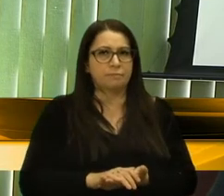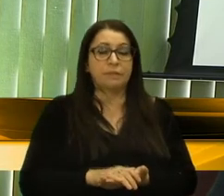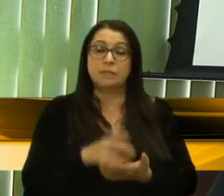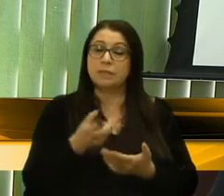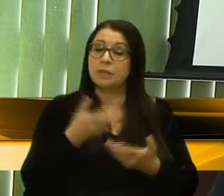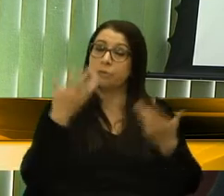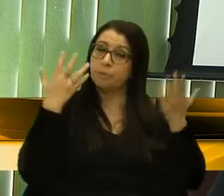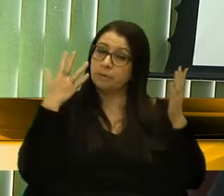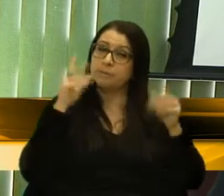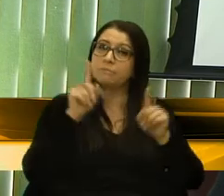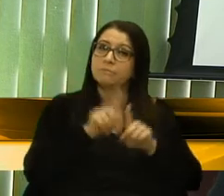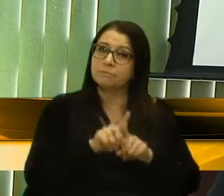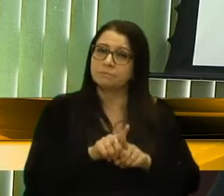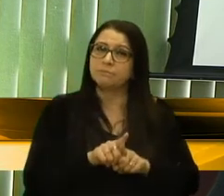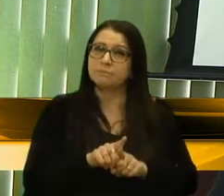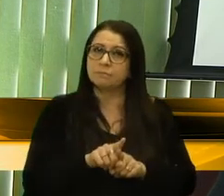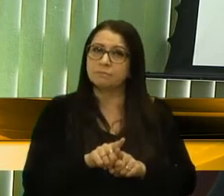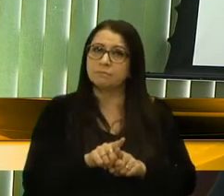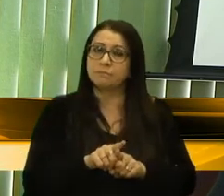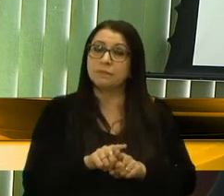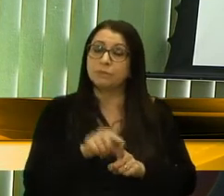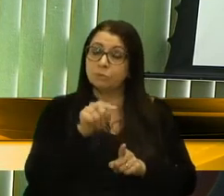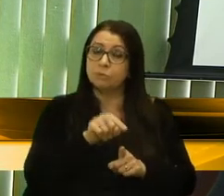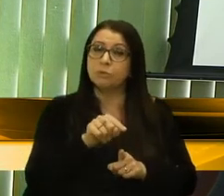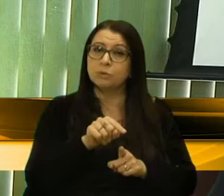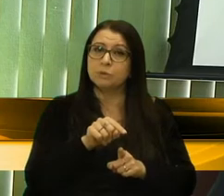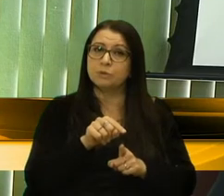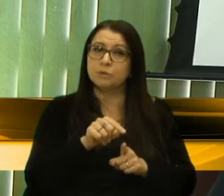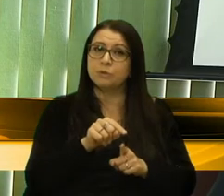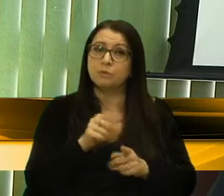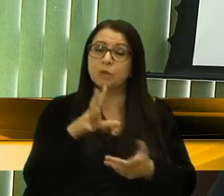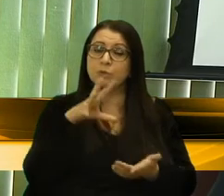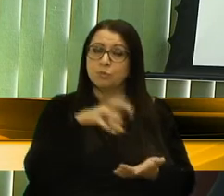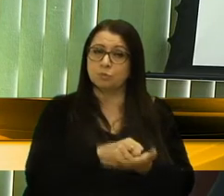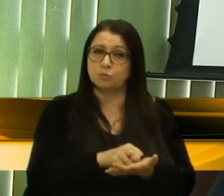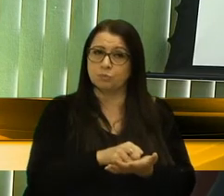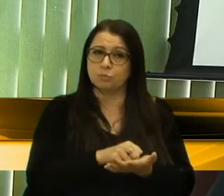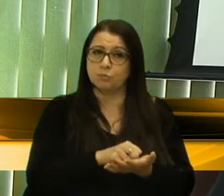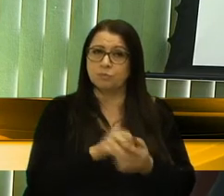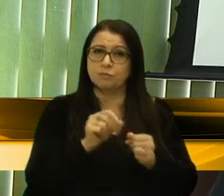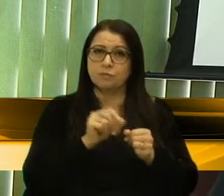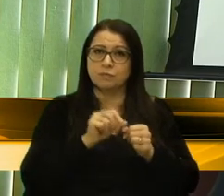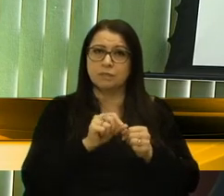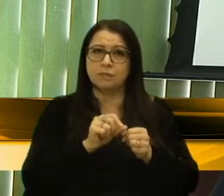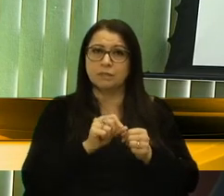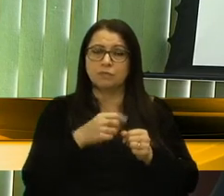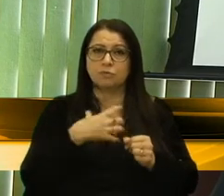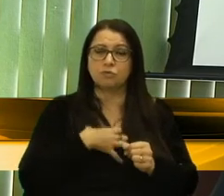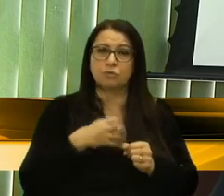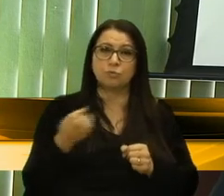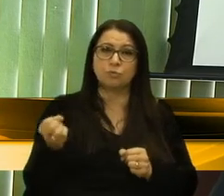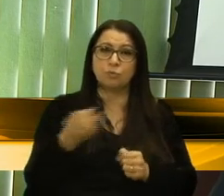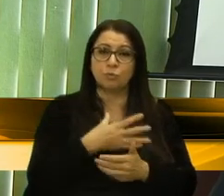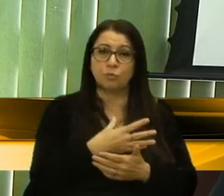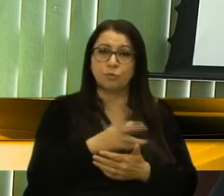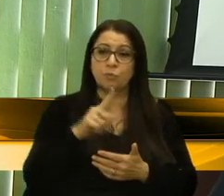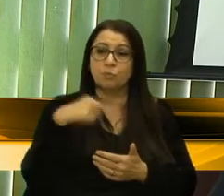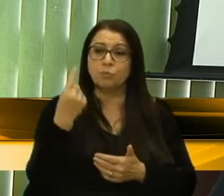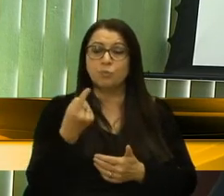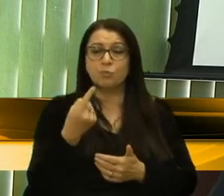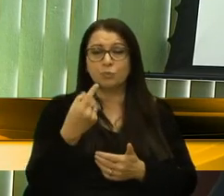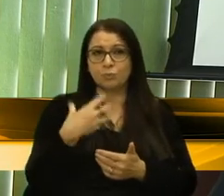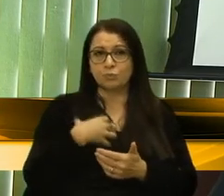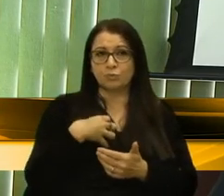Quero parabenizar, pois desde que assumiram, implementaram um jeito novo, um outro